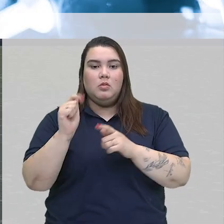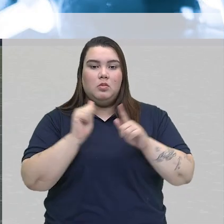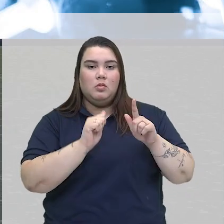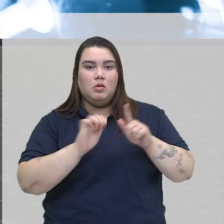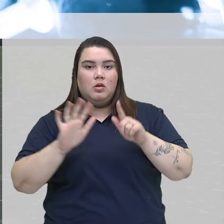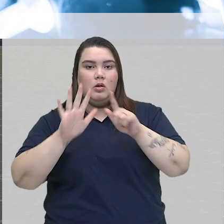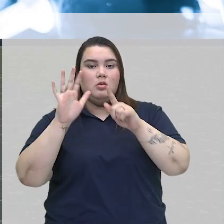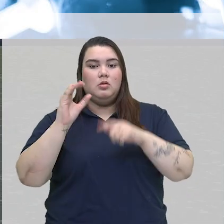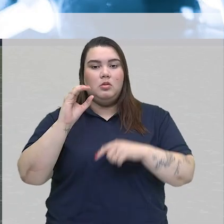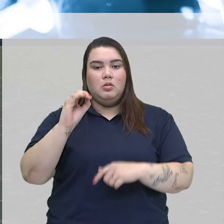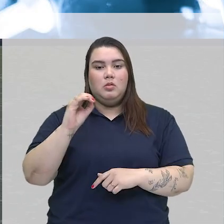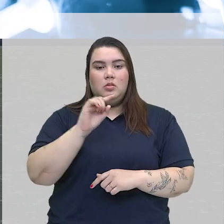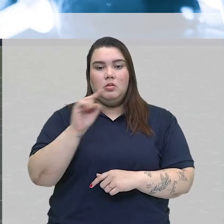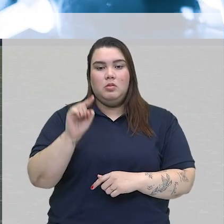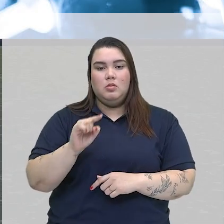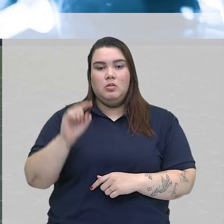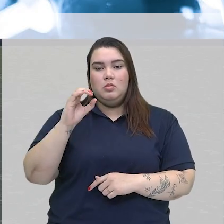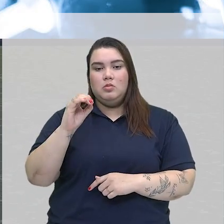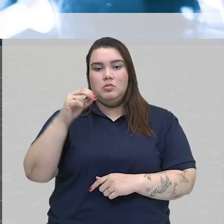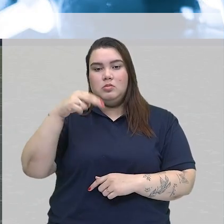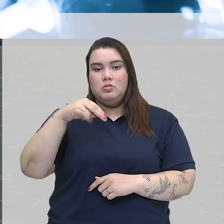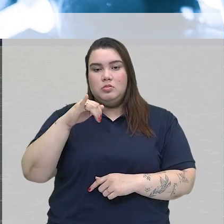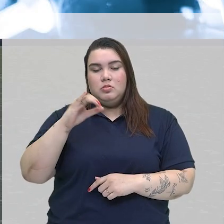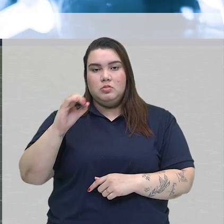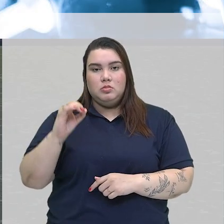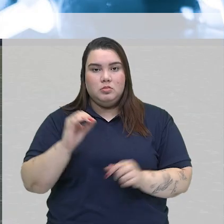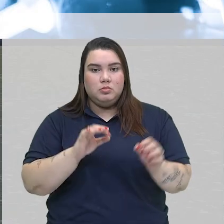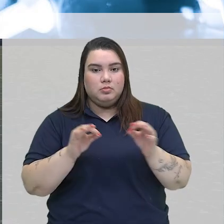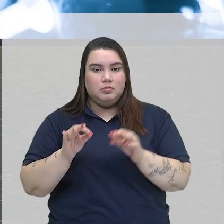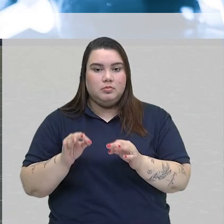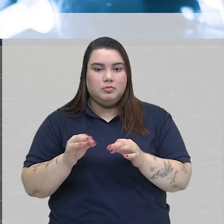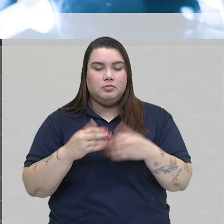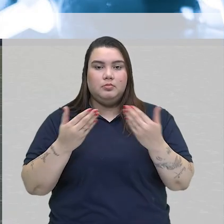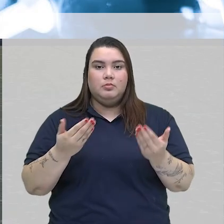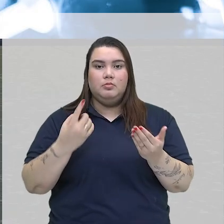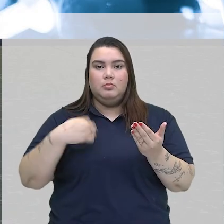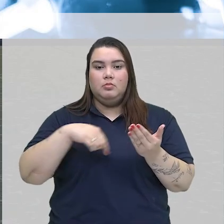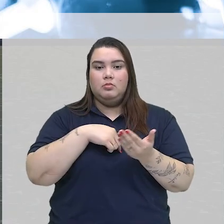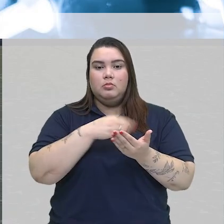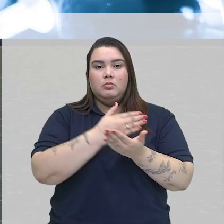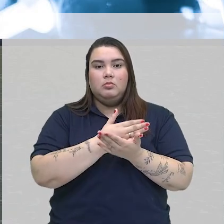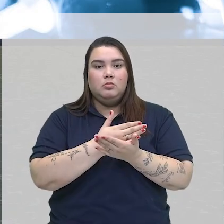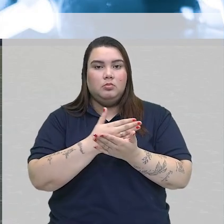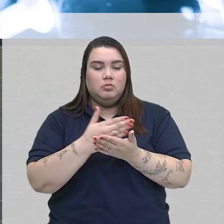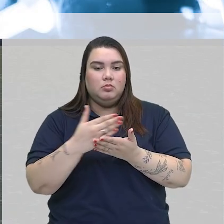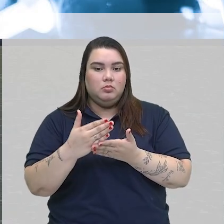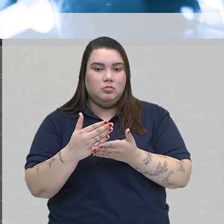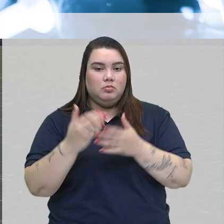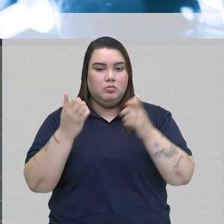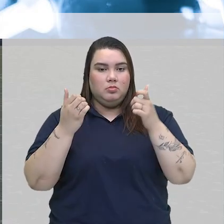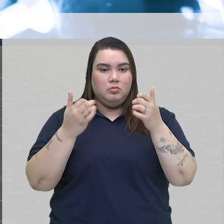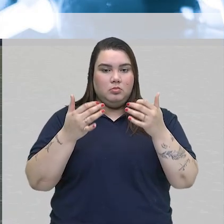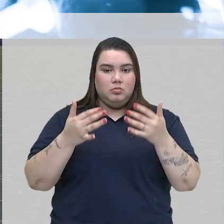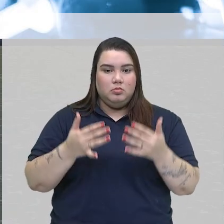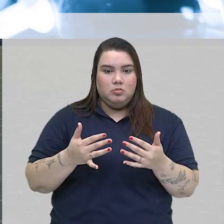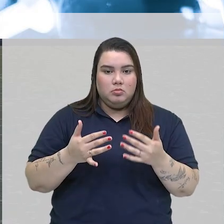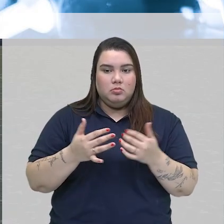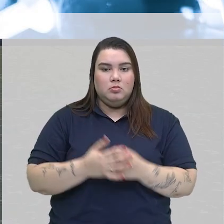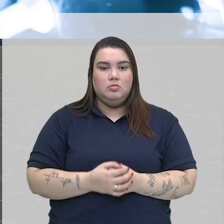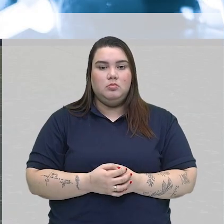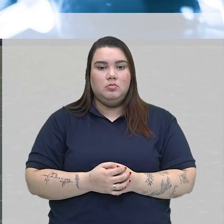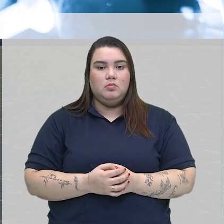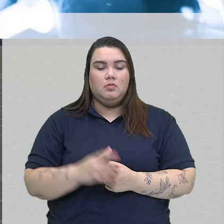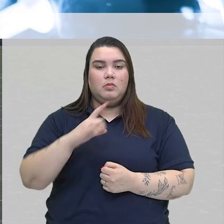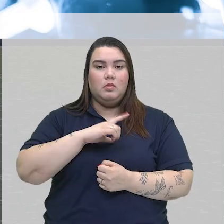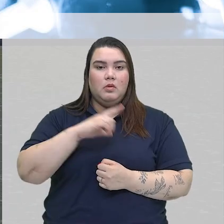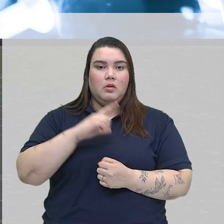gás ozônio, certo? Então, nós iniciamos com essa fala. Você